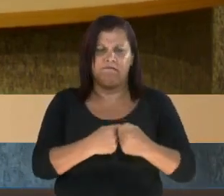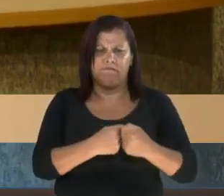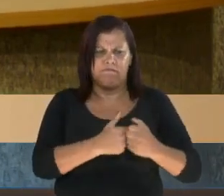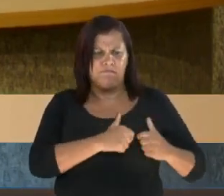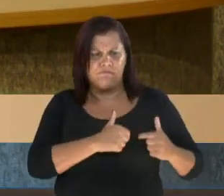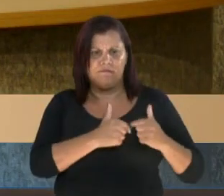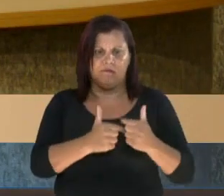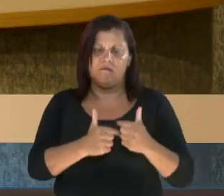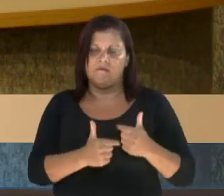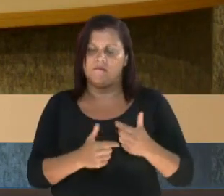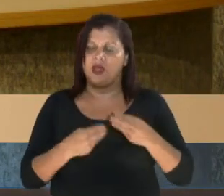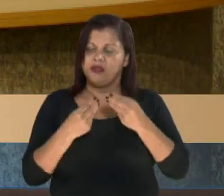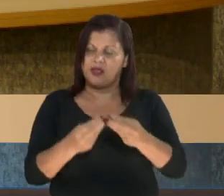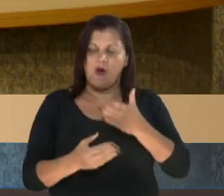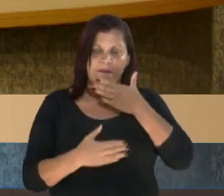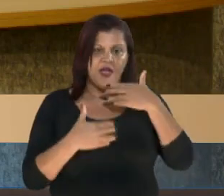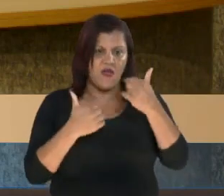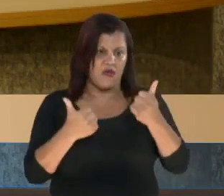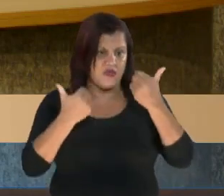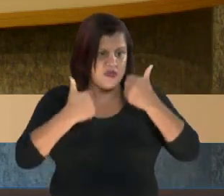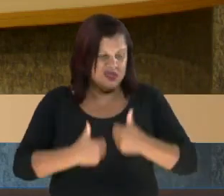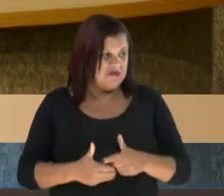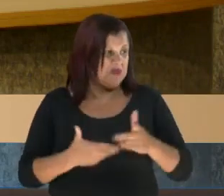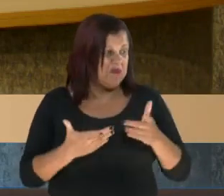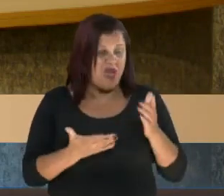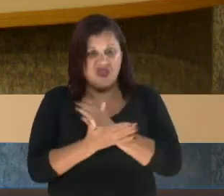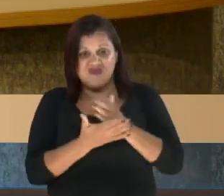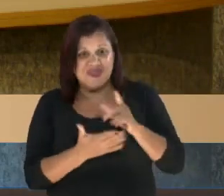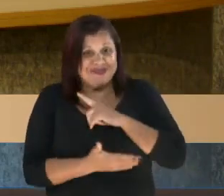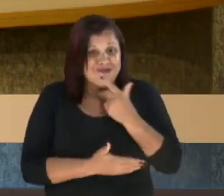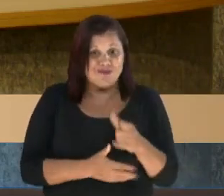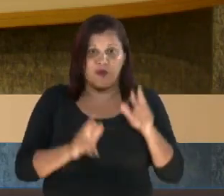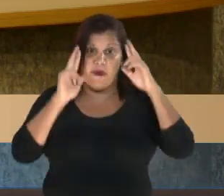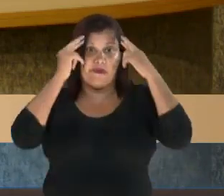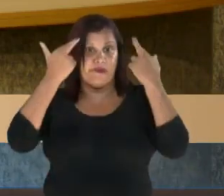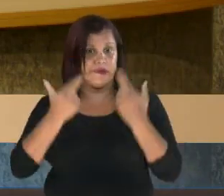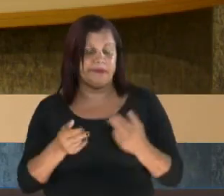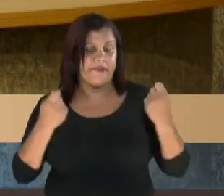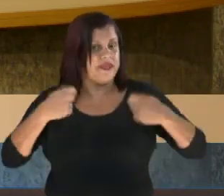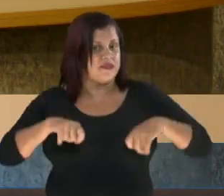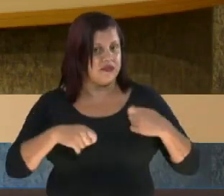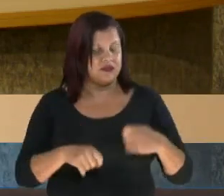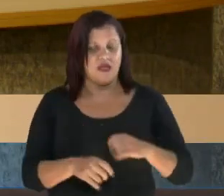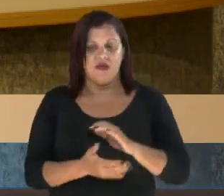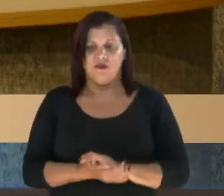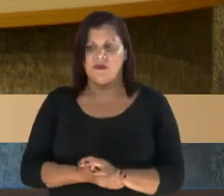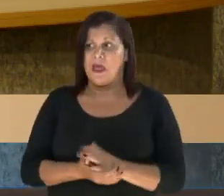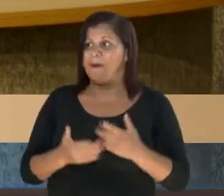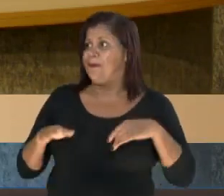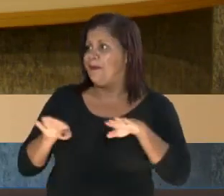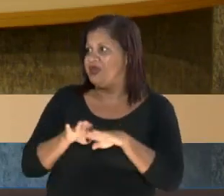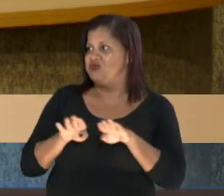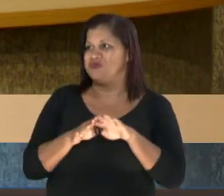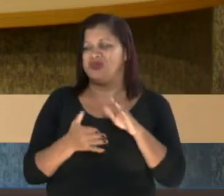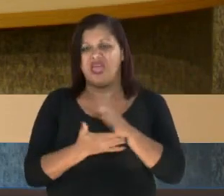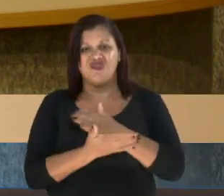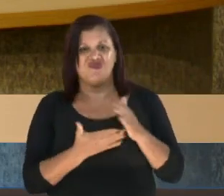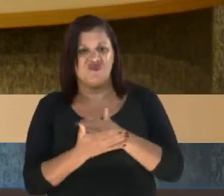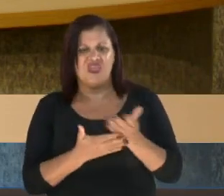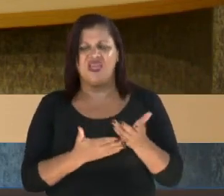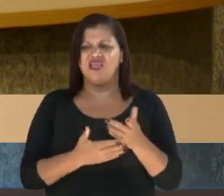dar o melhor de si mesmo muitas vezes não tendo o reconhecimento necessário Mesmo muitas vezes com